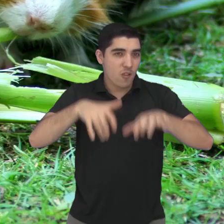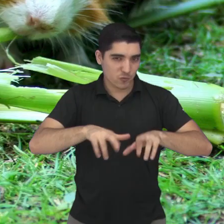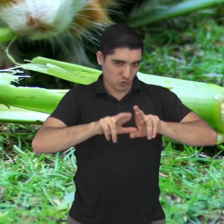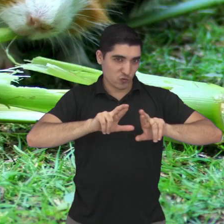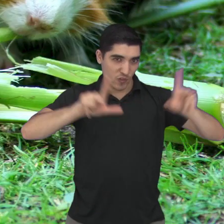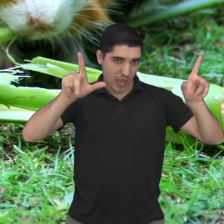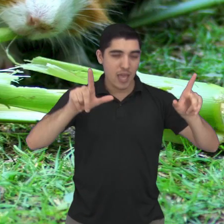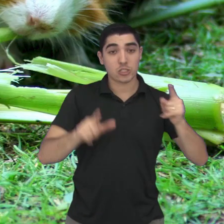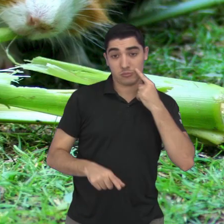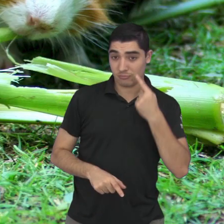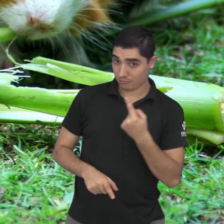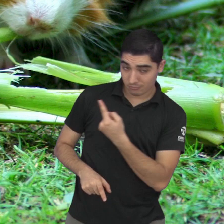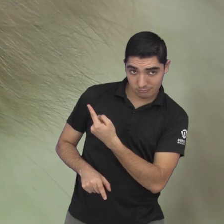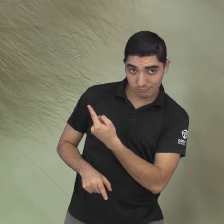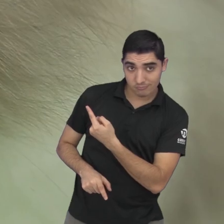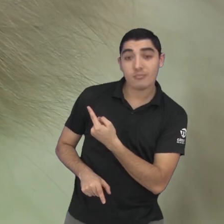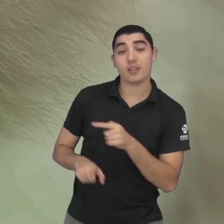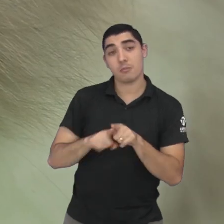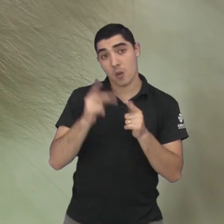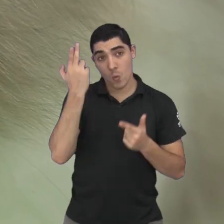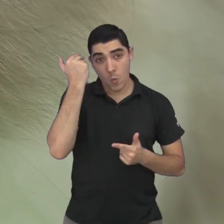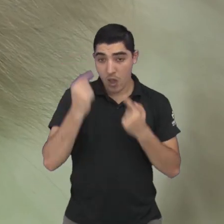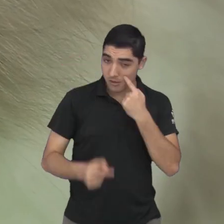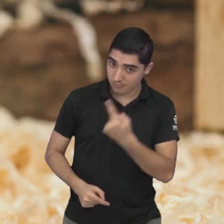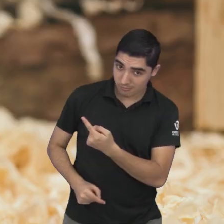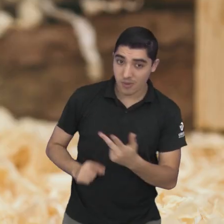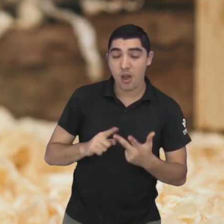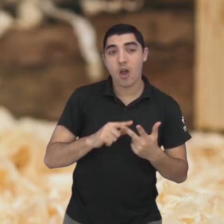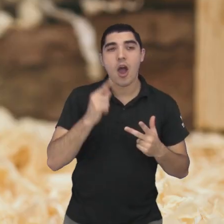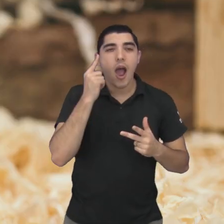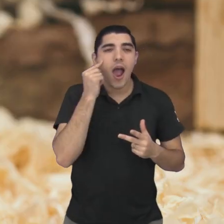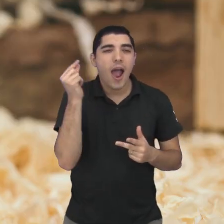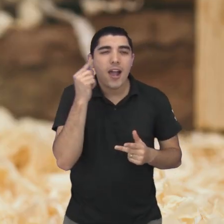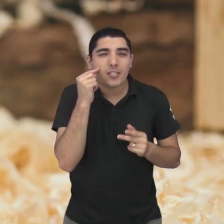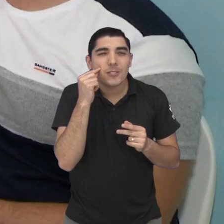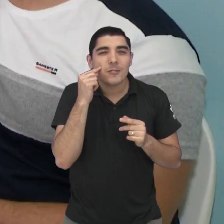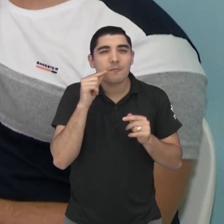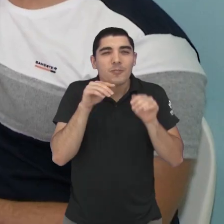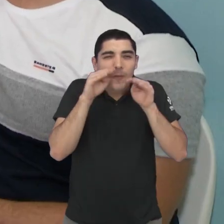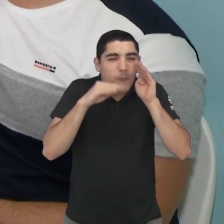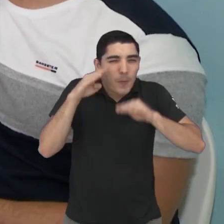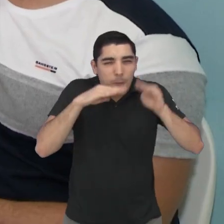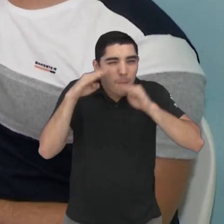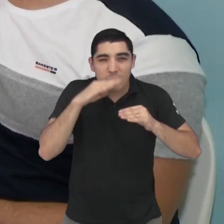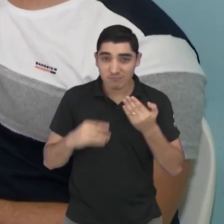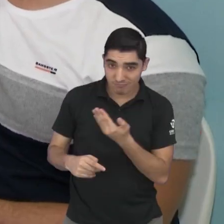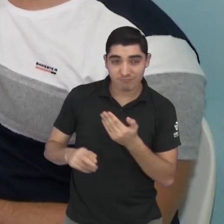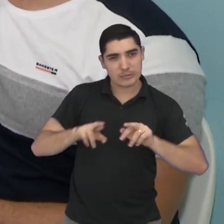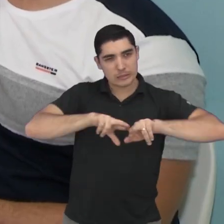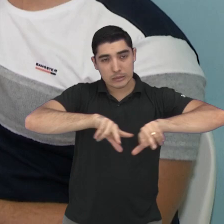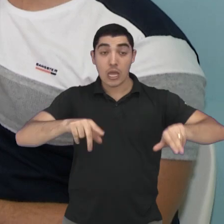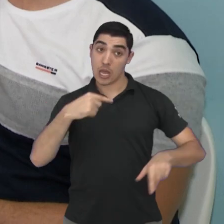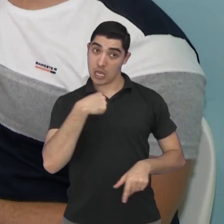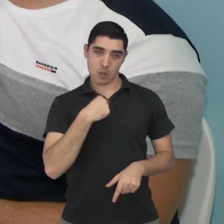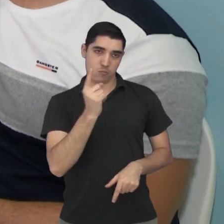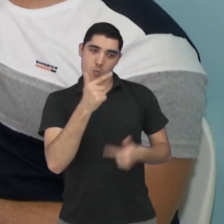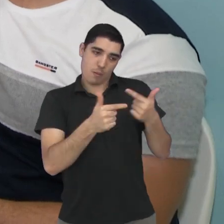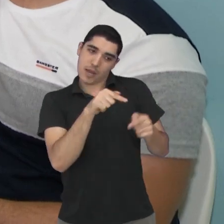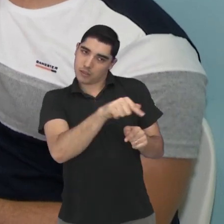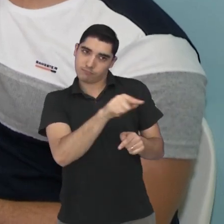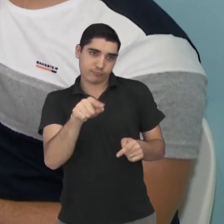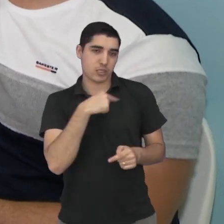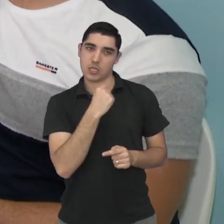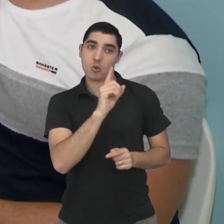Então, porquinhos da Índia, coelho, hamster. Eu não trabalho com esses animais, mas existem profissionais